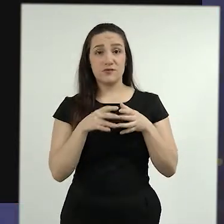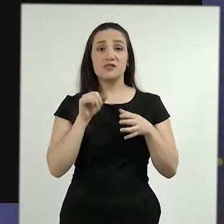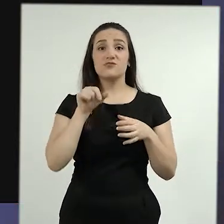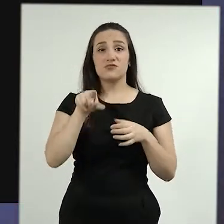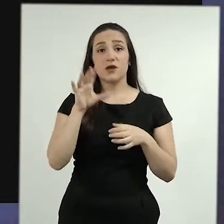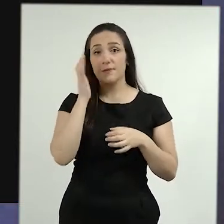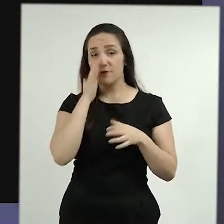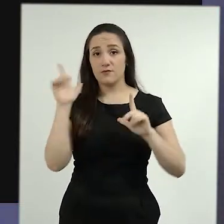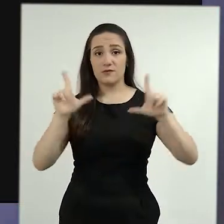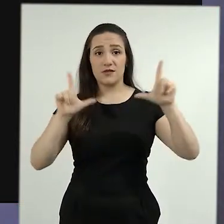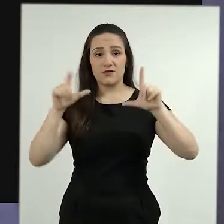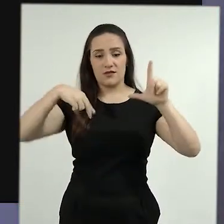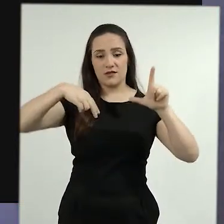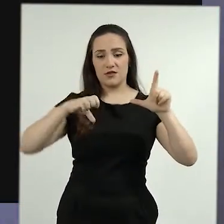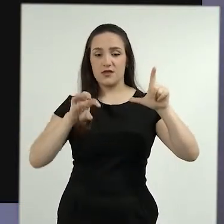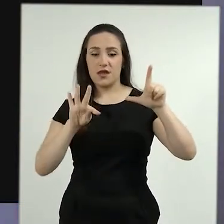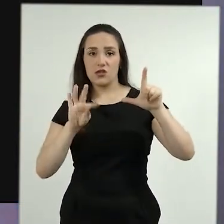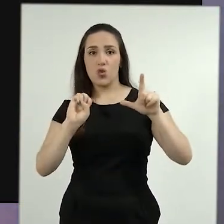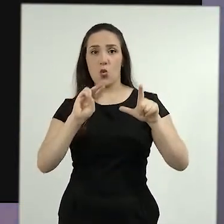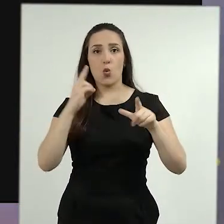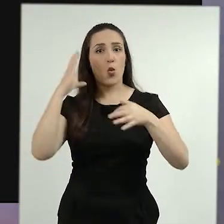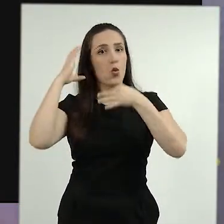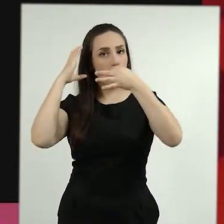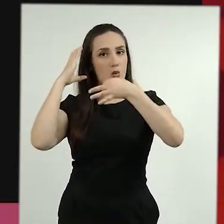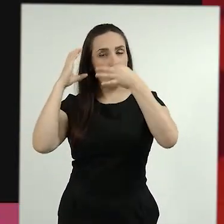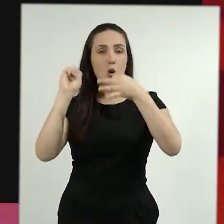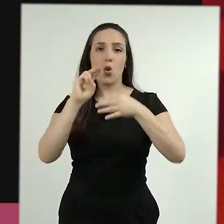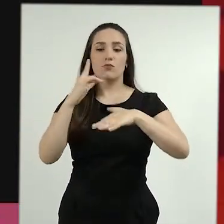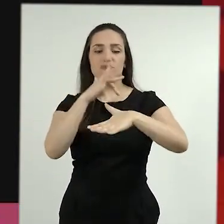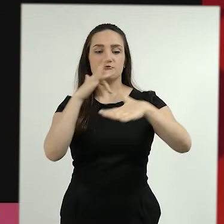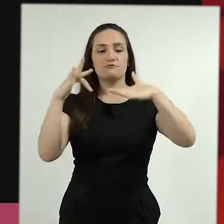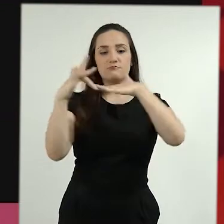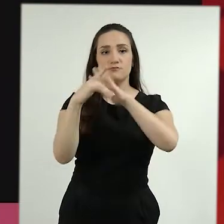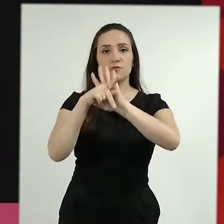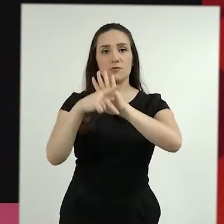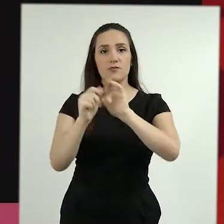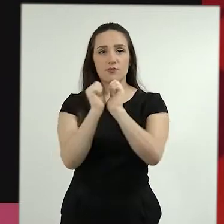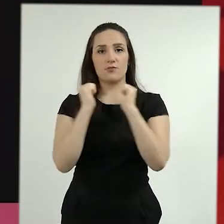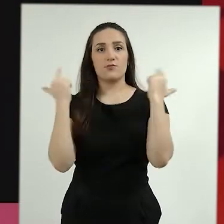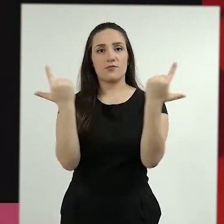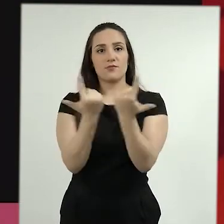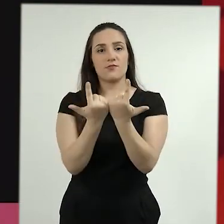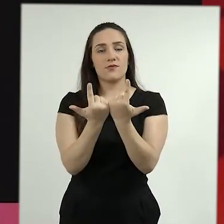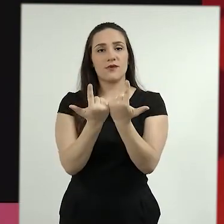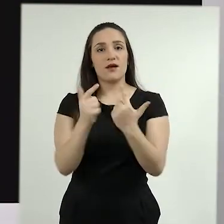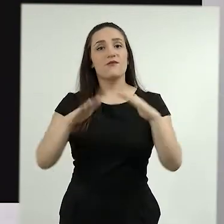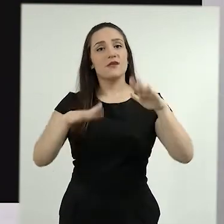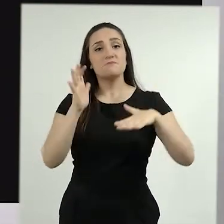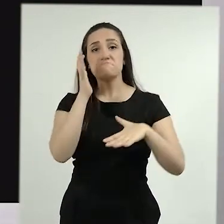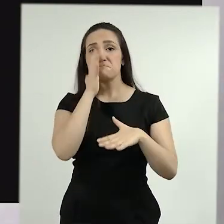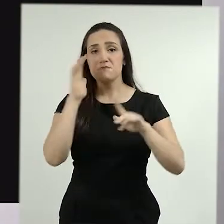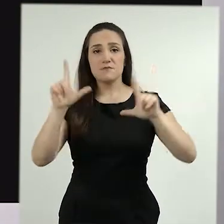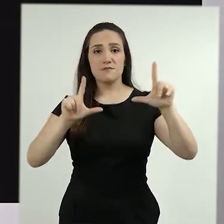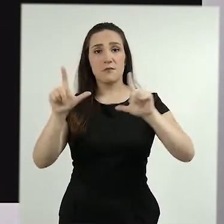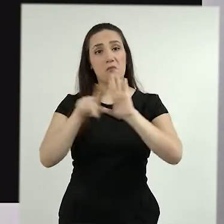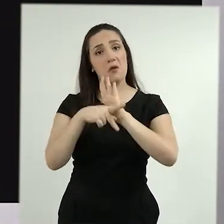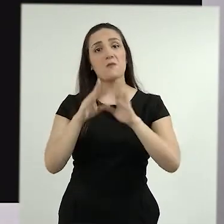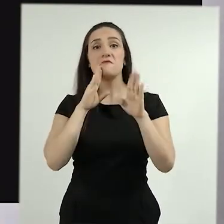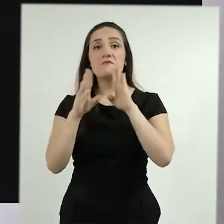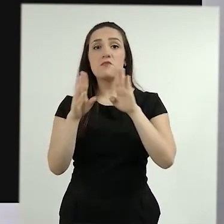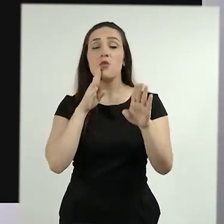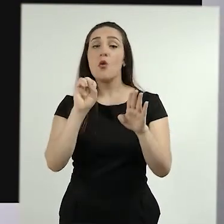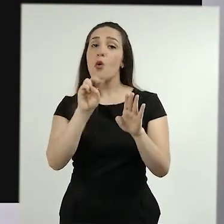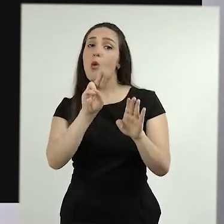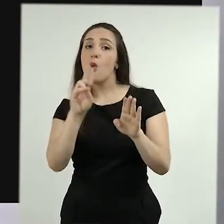TV Assembleia no canal 9 da NET, acompanha a Rádio Assembleia, também as mídias sociais da TV Assembleia, assiste a nossa